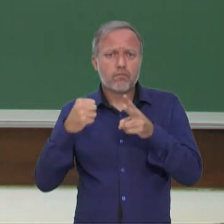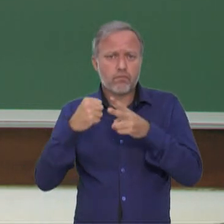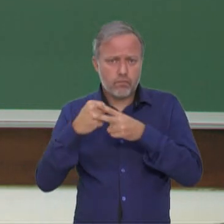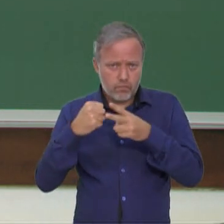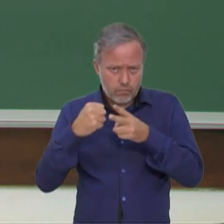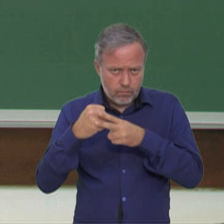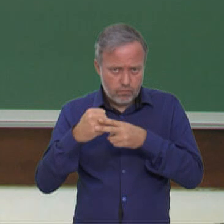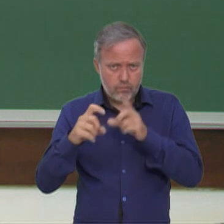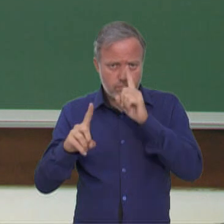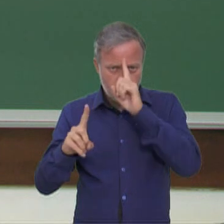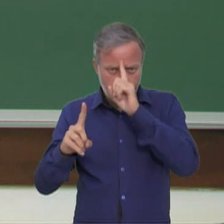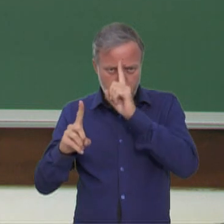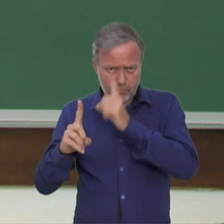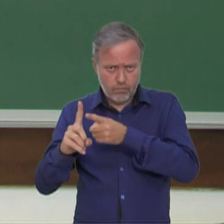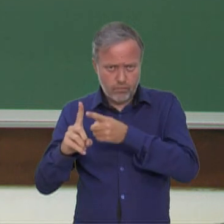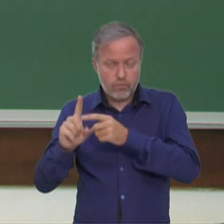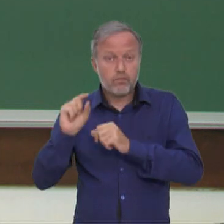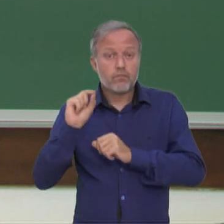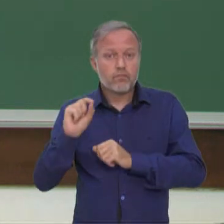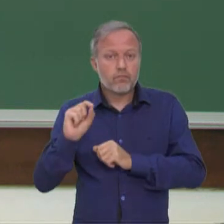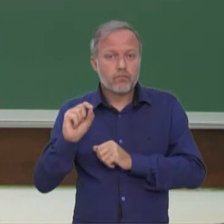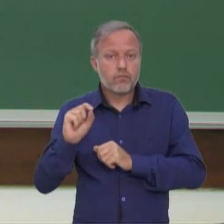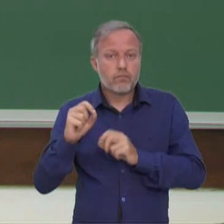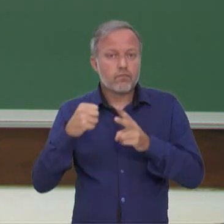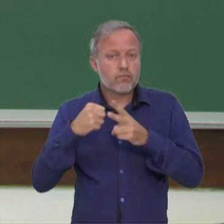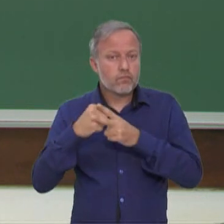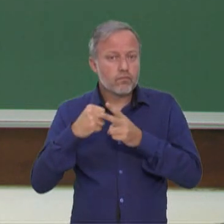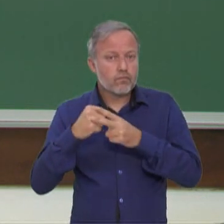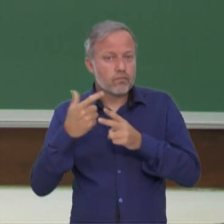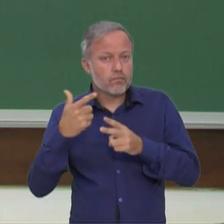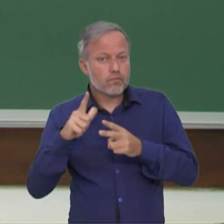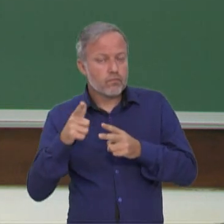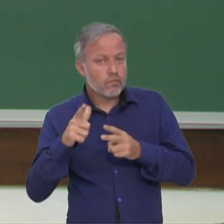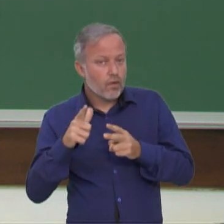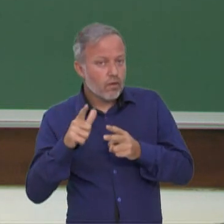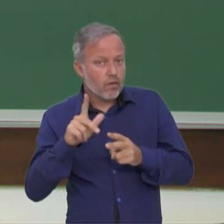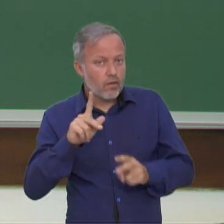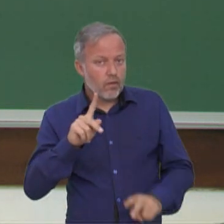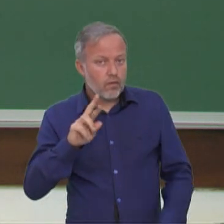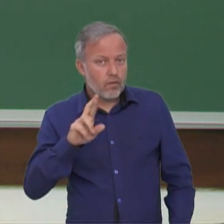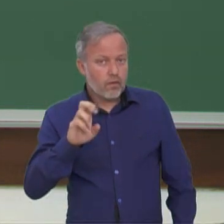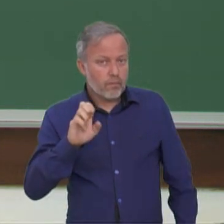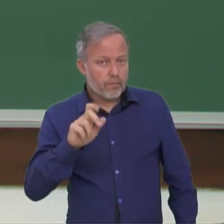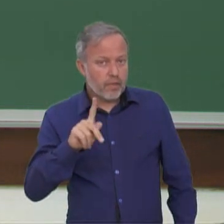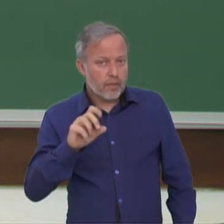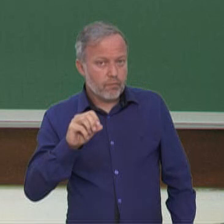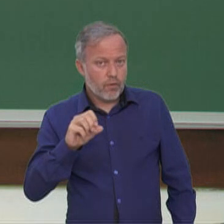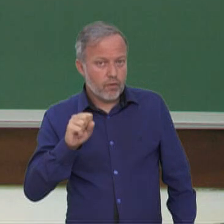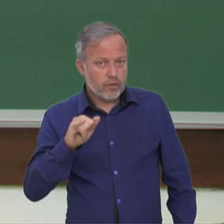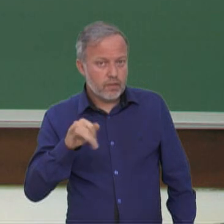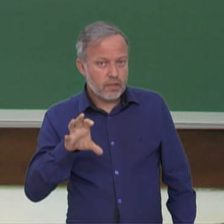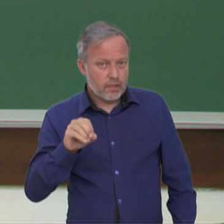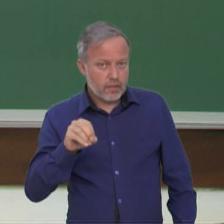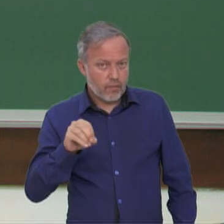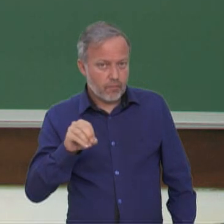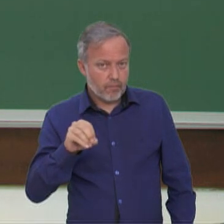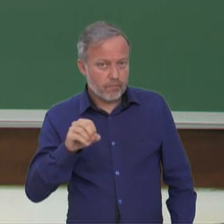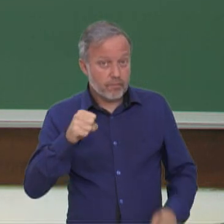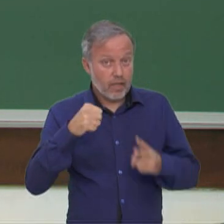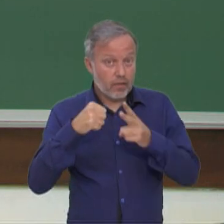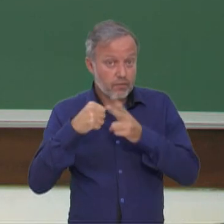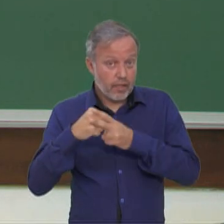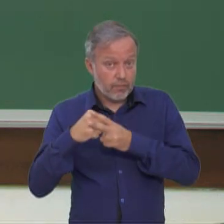transitivo direto é aquele que não tem preposição entre o verbo e o seu complemento. Mais